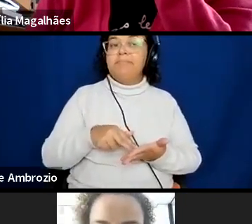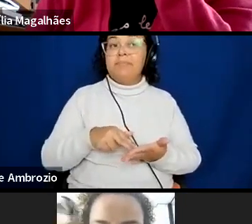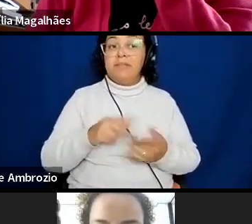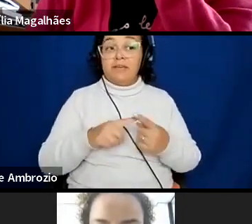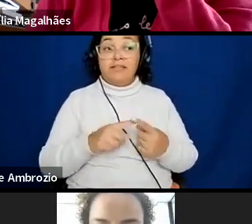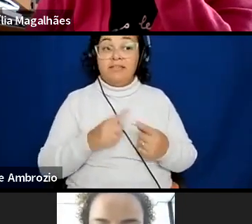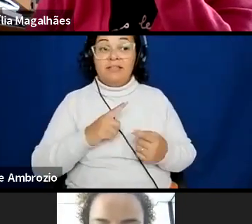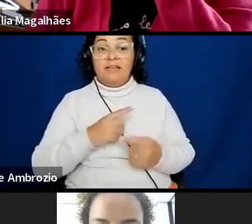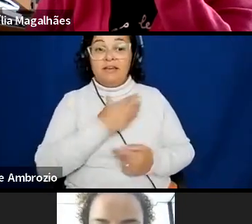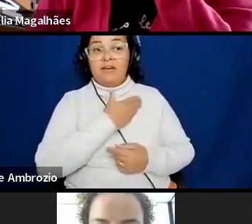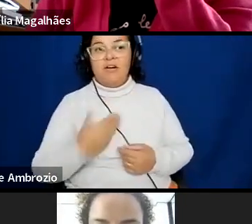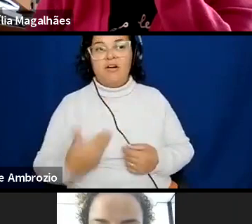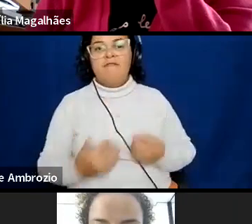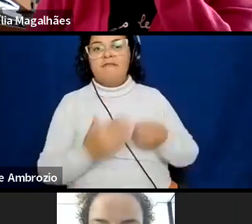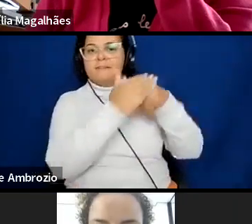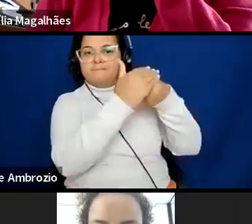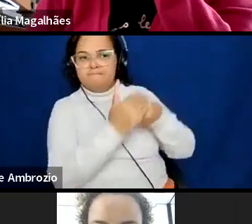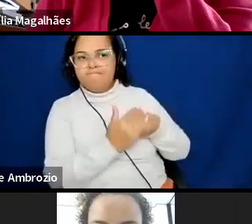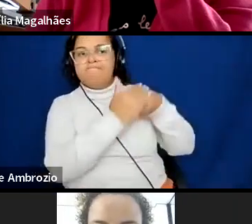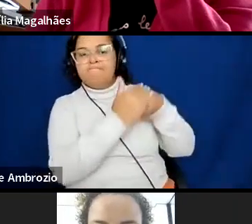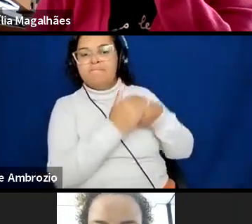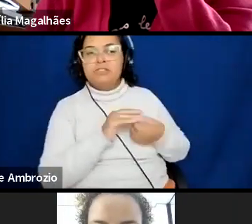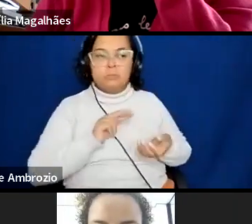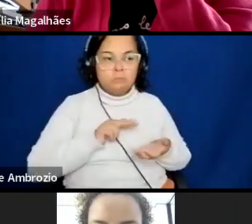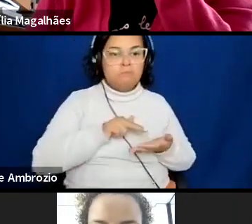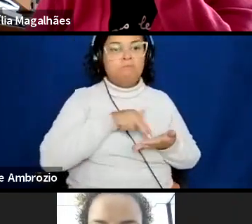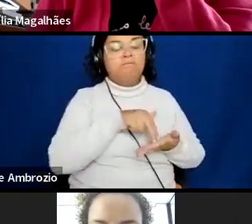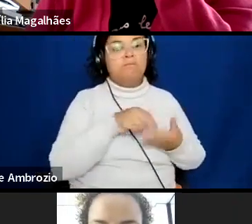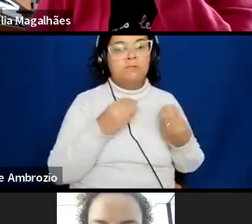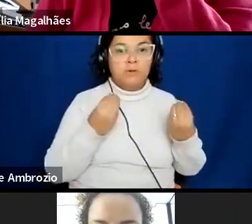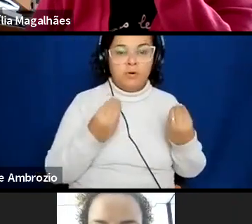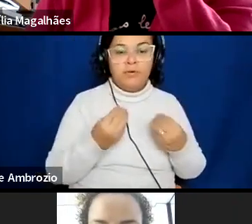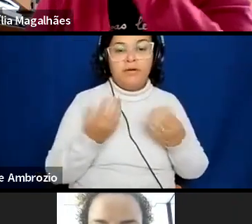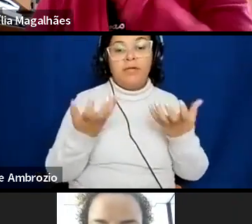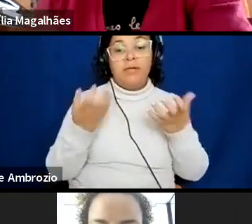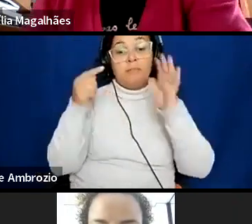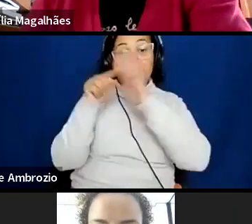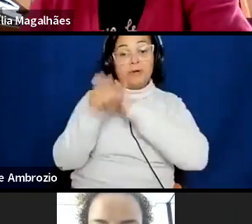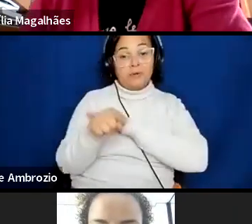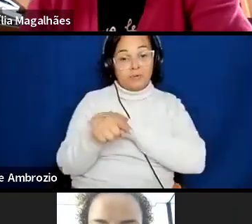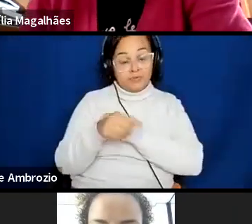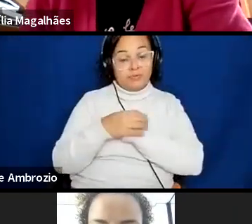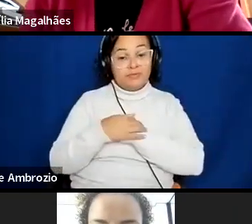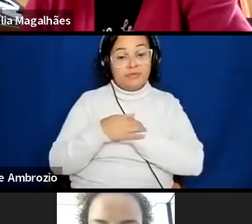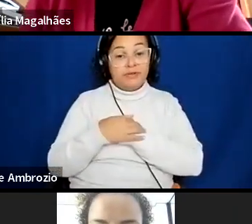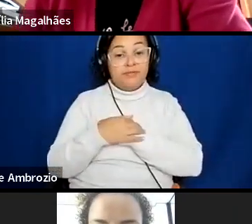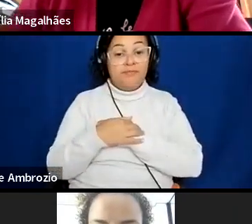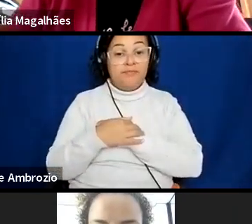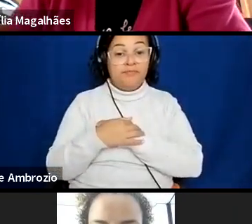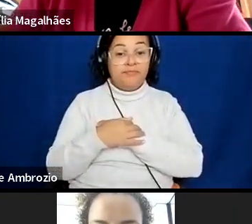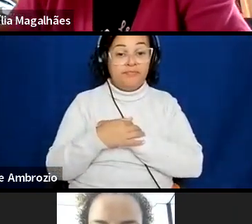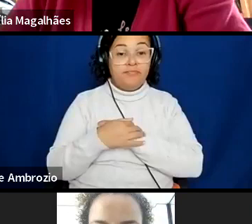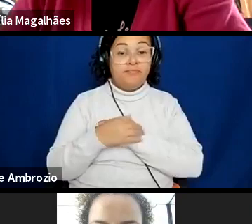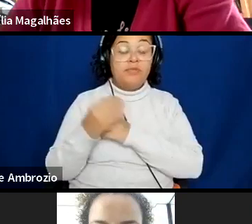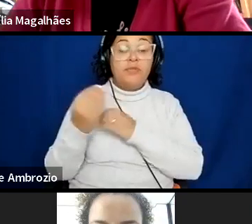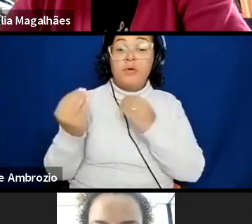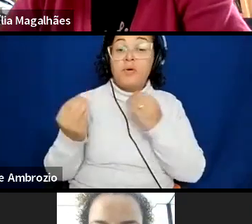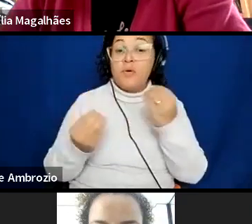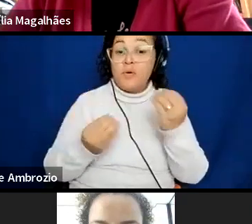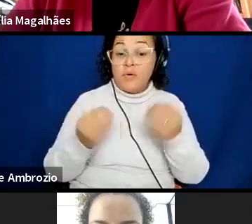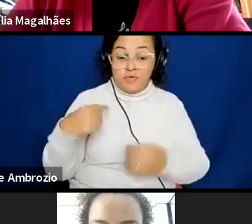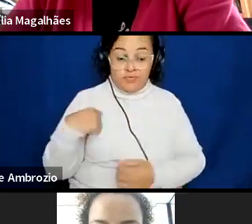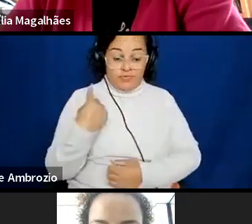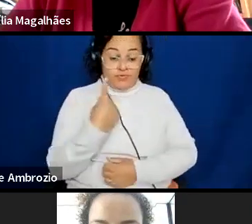né? Eu gostaria de perguntar para o professor Peter Jones como é possível que